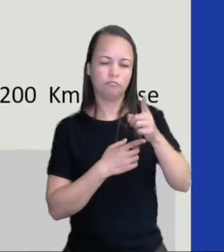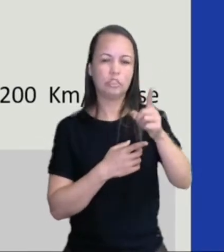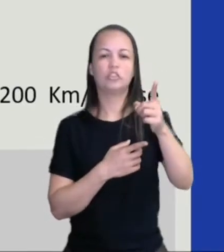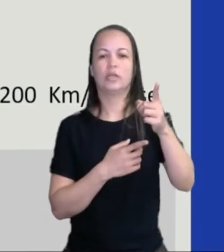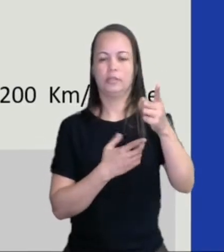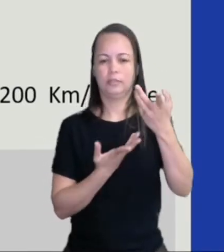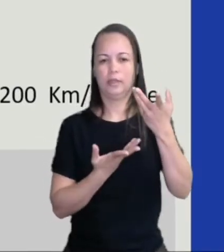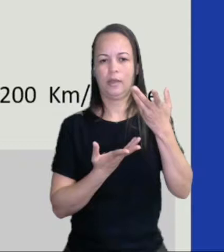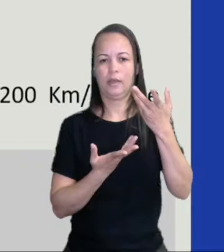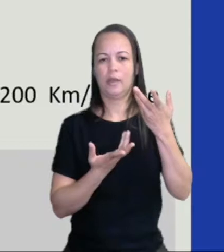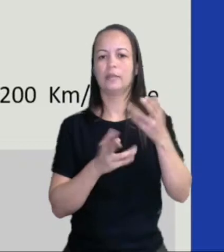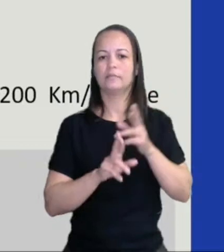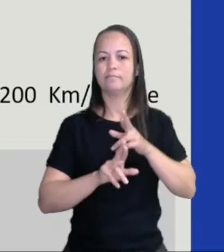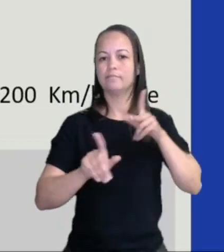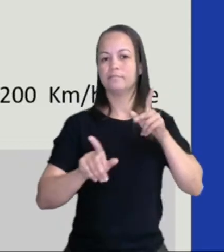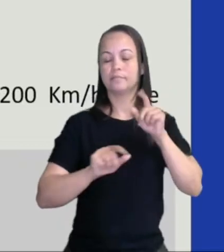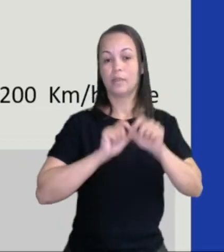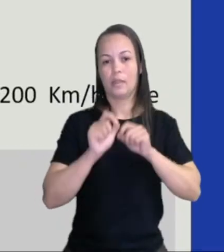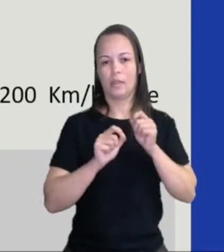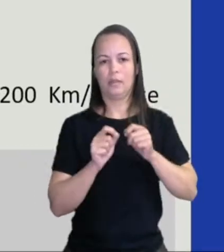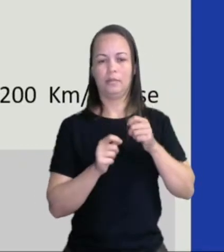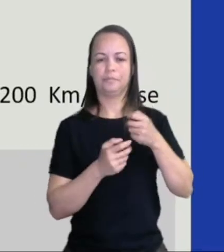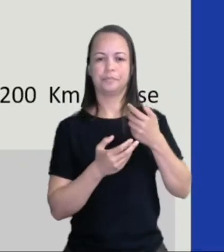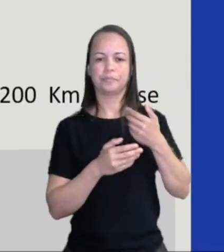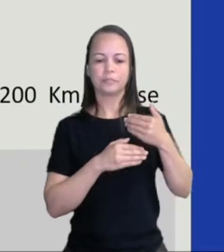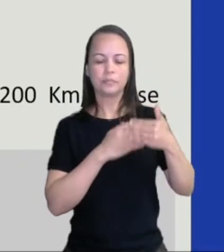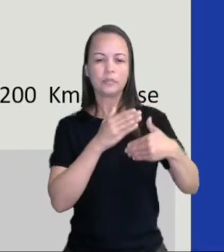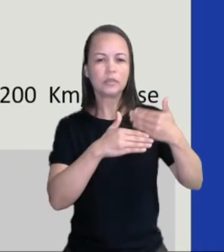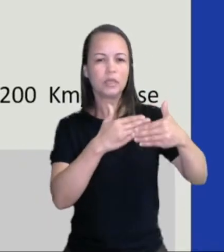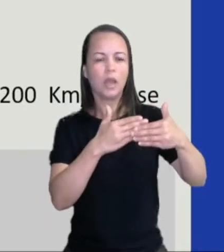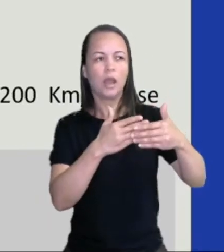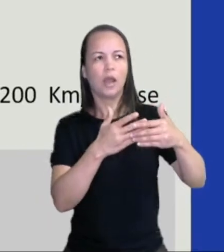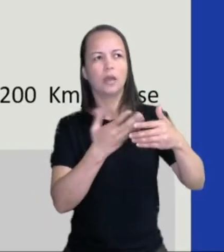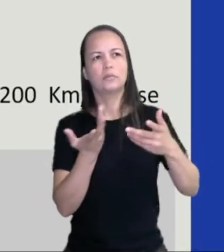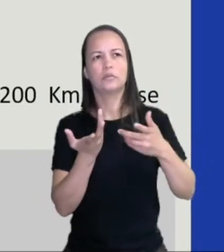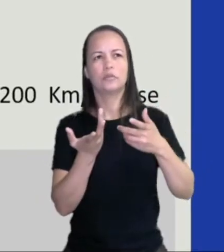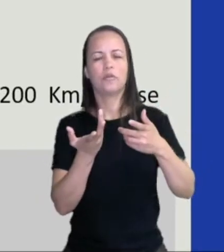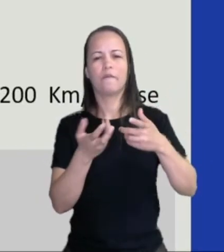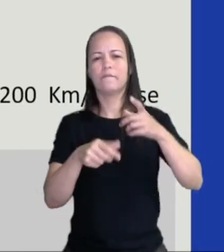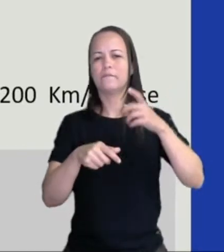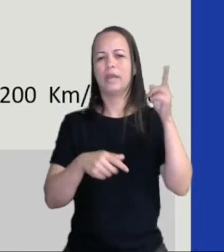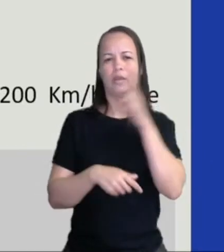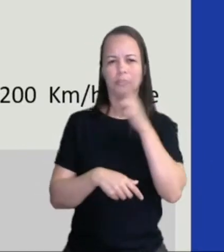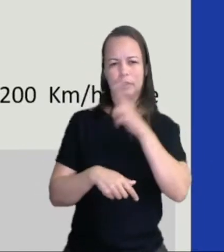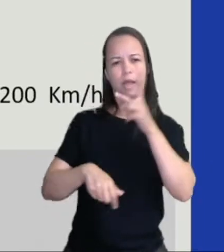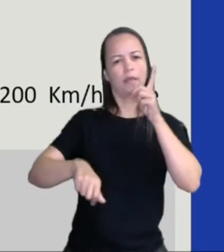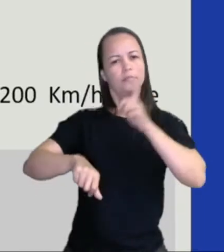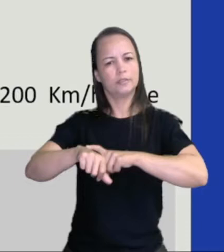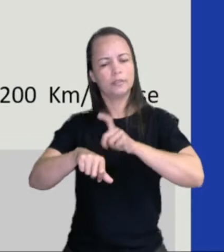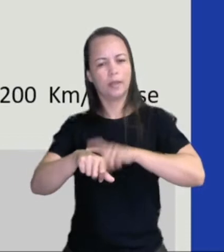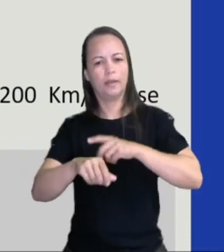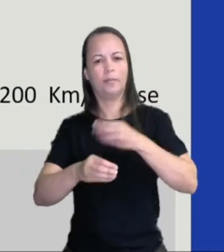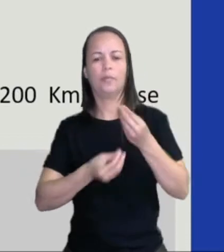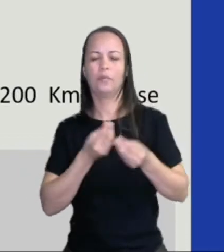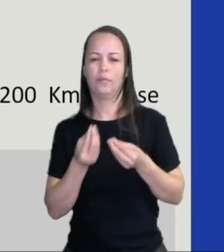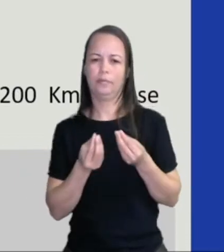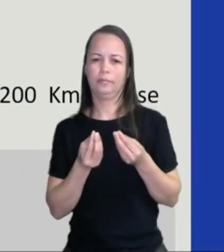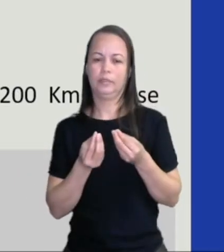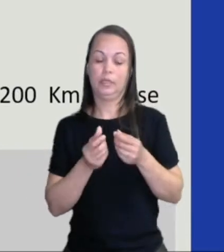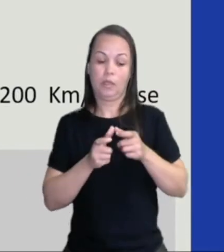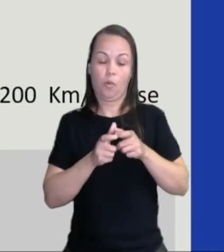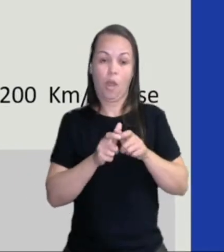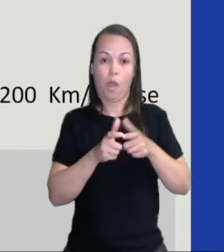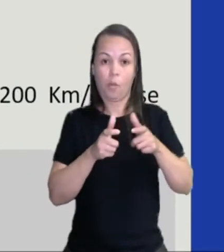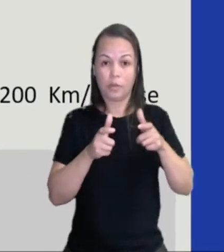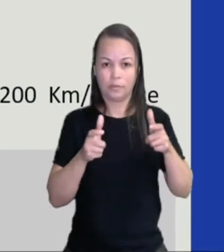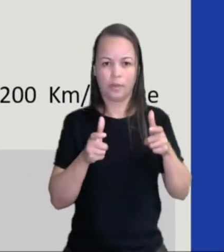aumenta a velocidade, você aumenta a distância percorrida. Mas e velocidade e tempo? Então, ao